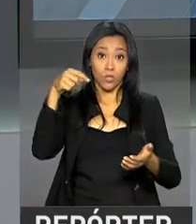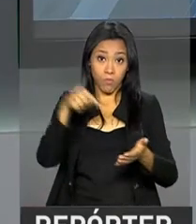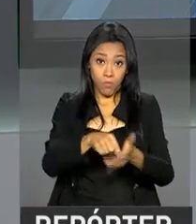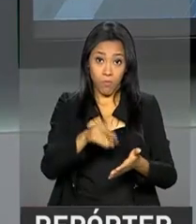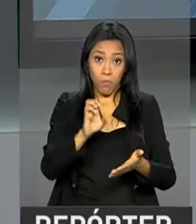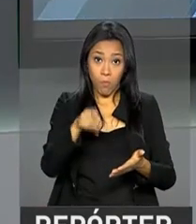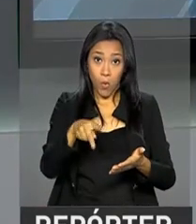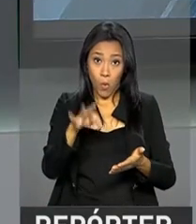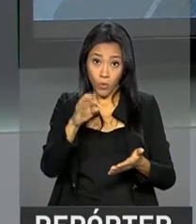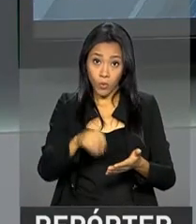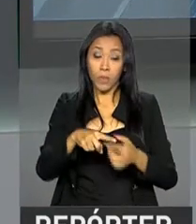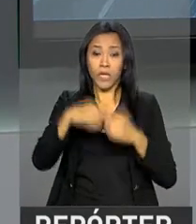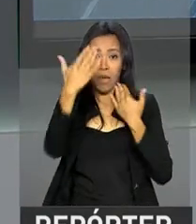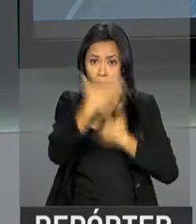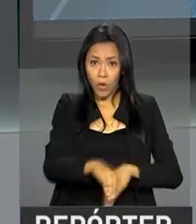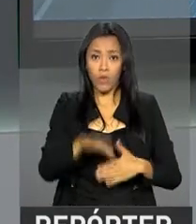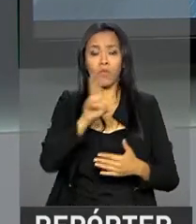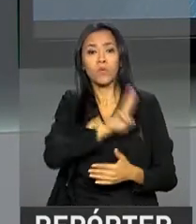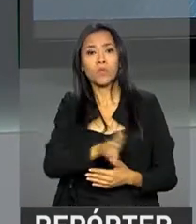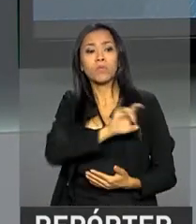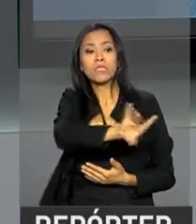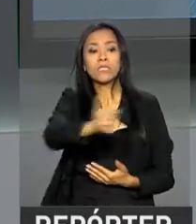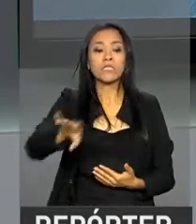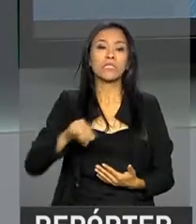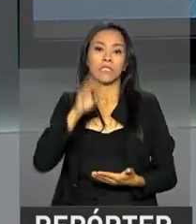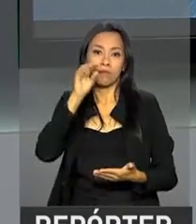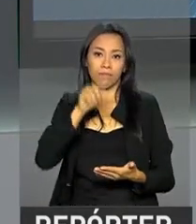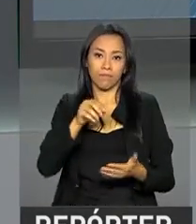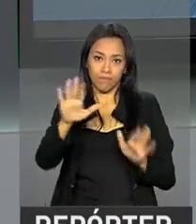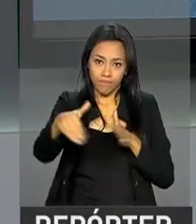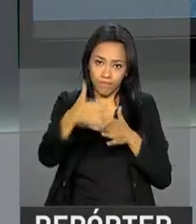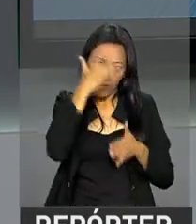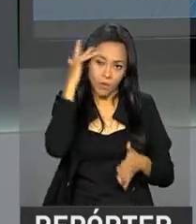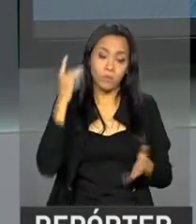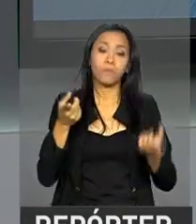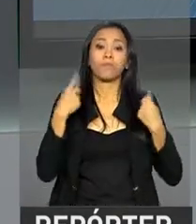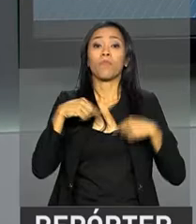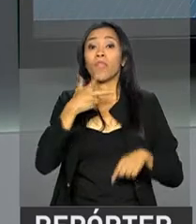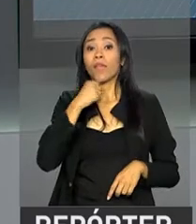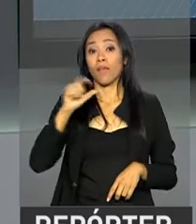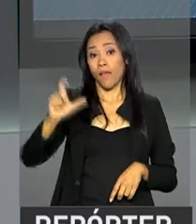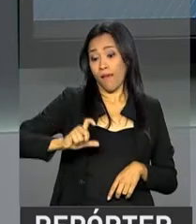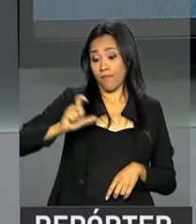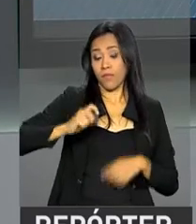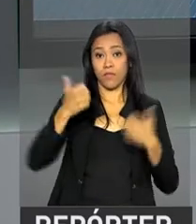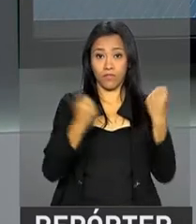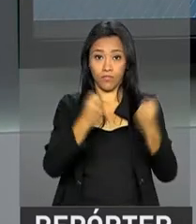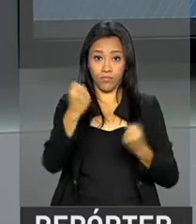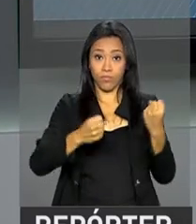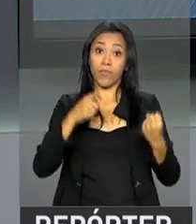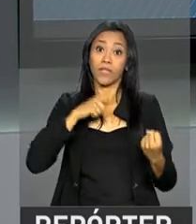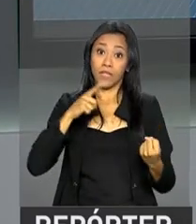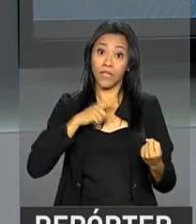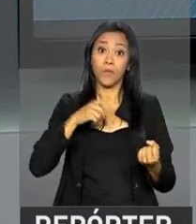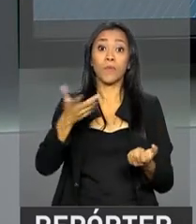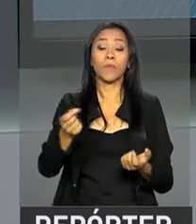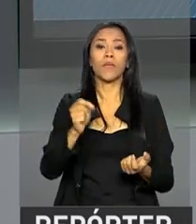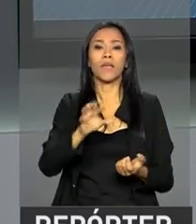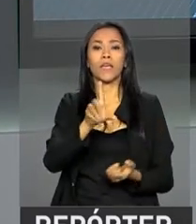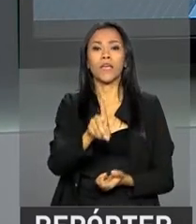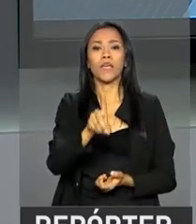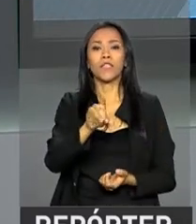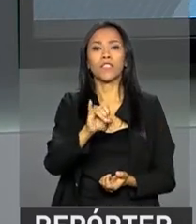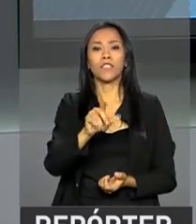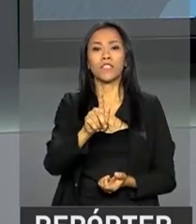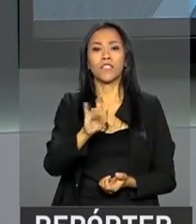ea prova personalizada o brasileiro que tem carteira de motorista vai ter acesso também ao documento digital goiás é o primeiro